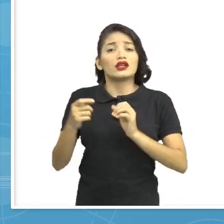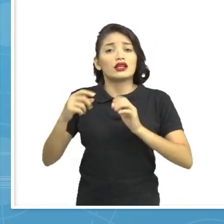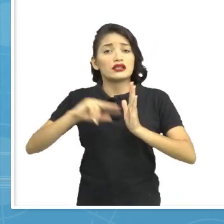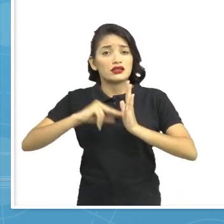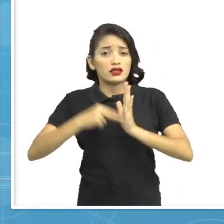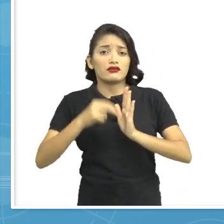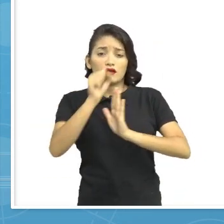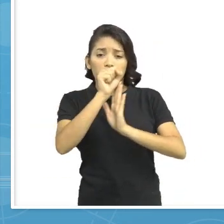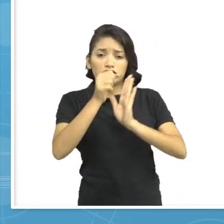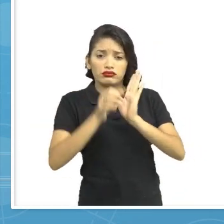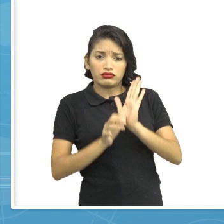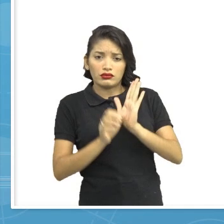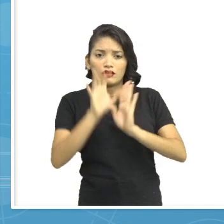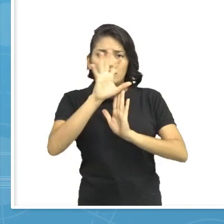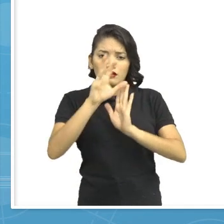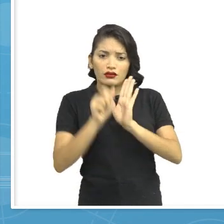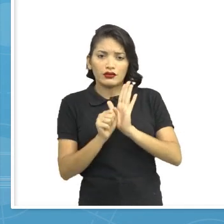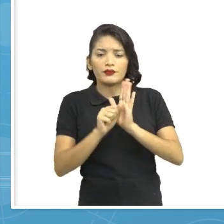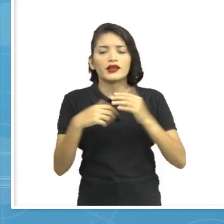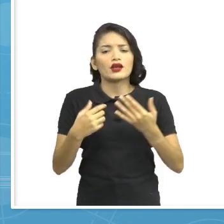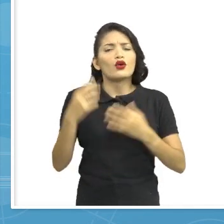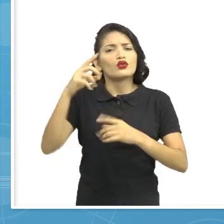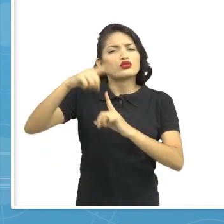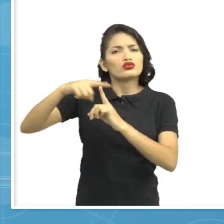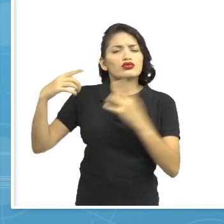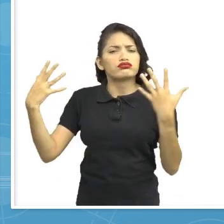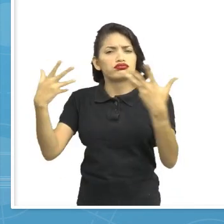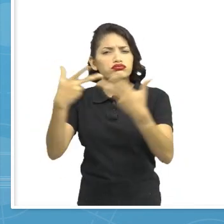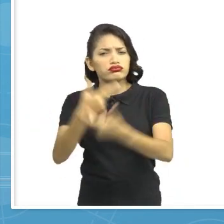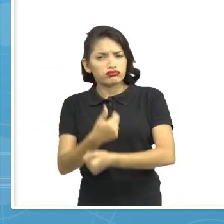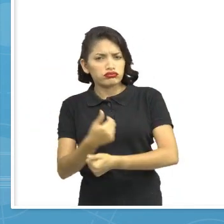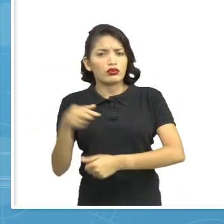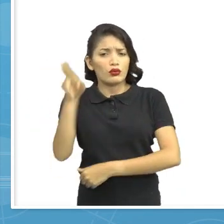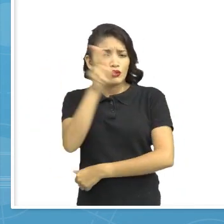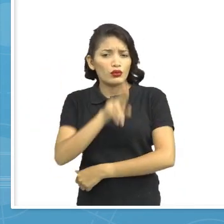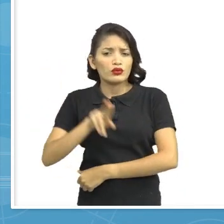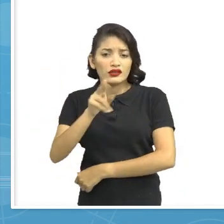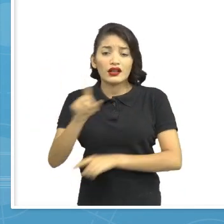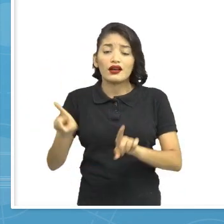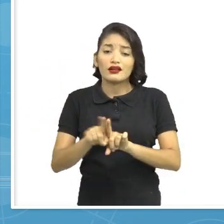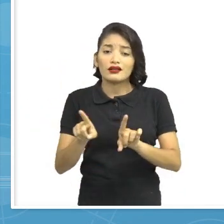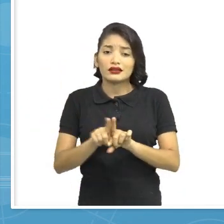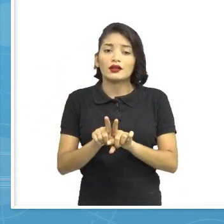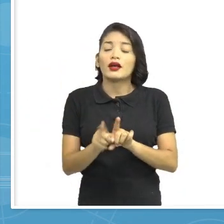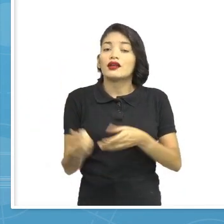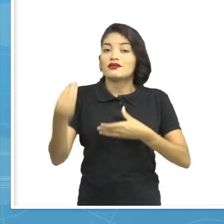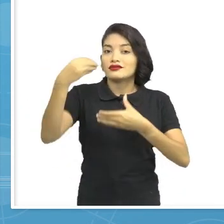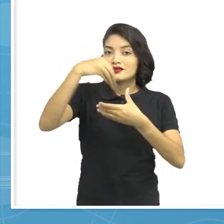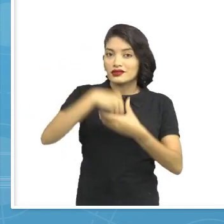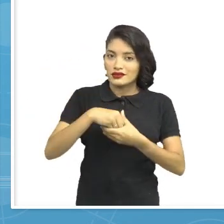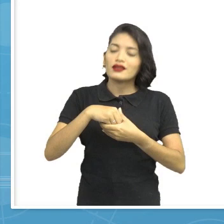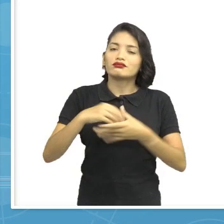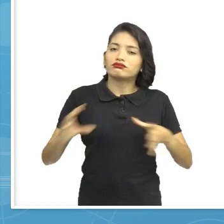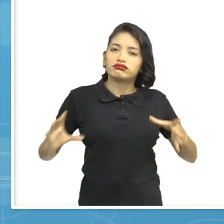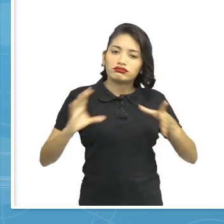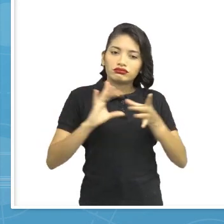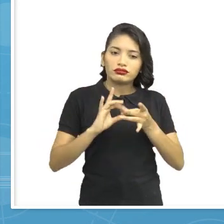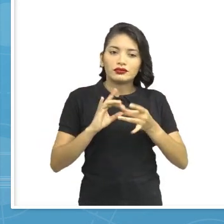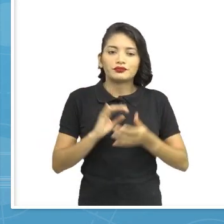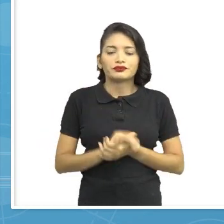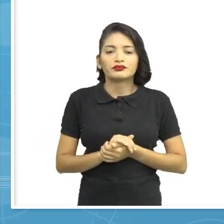Para eles, forma, ou seja, beleza, utilidade e sacralidade estavam intrinsecamente ligados. E